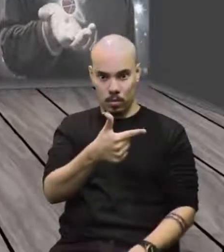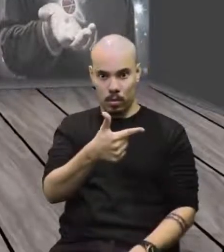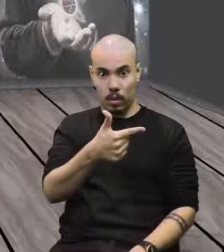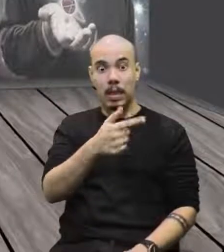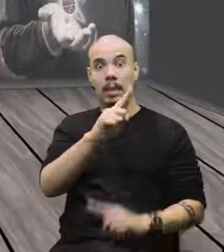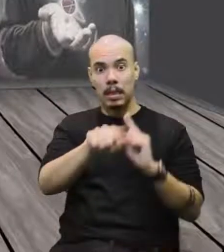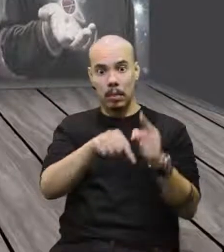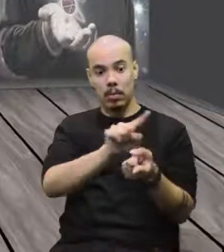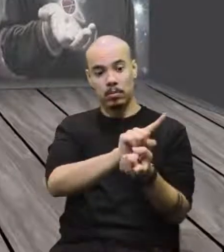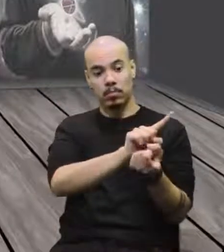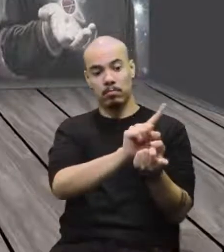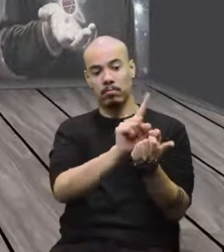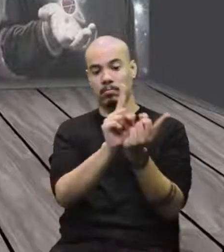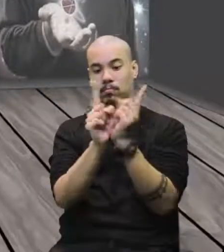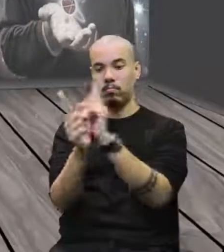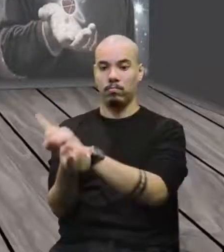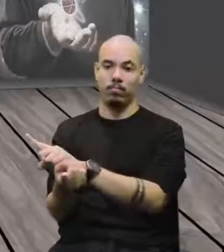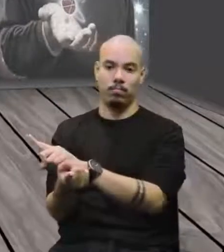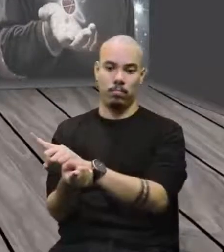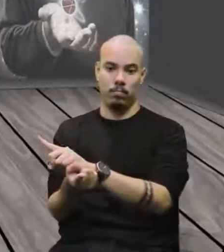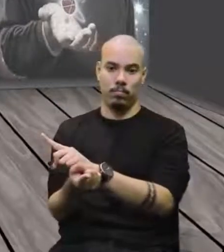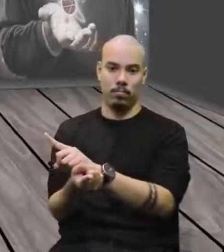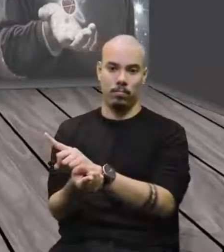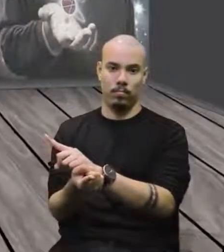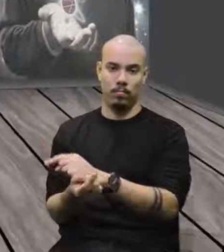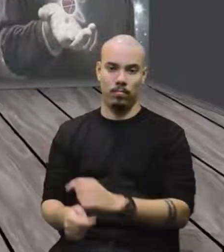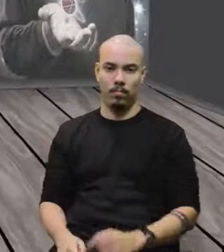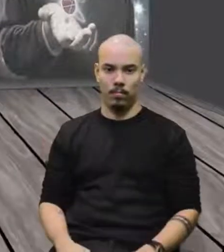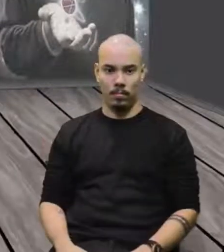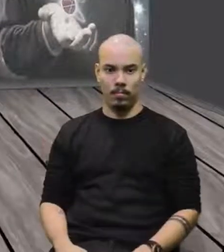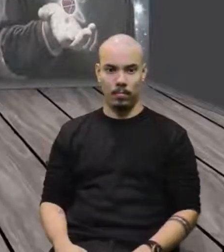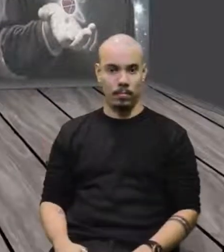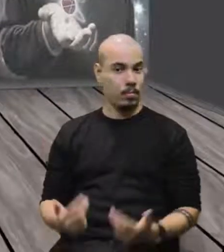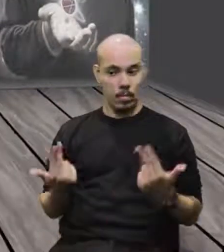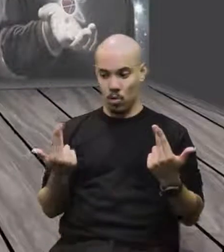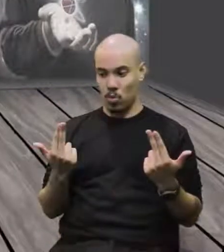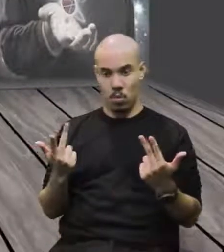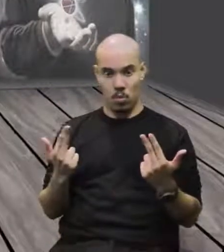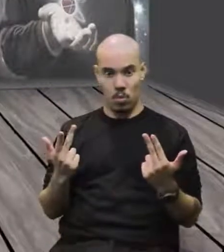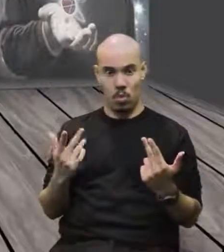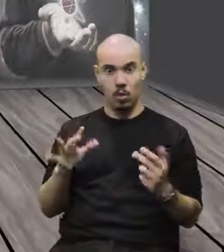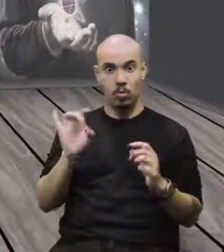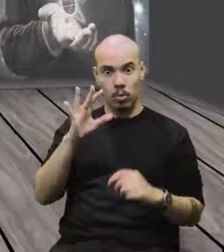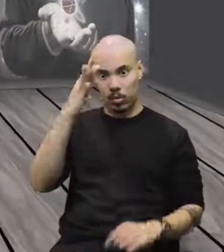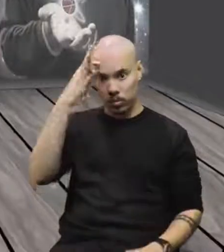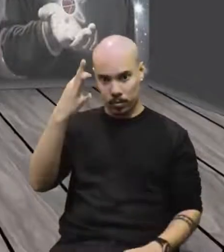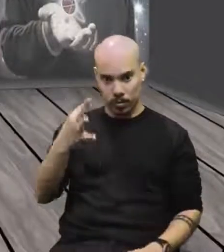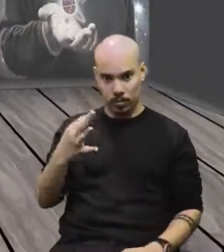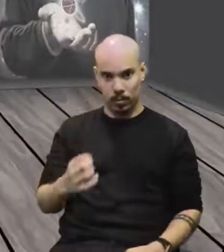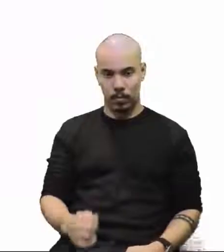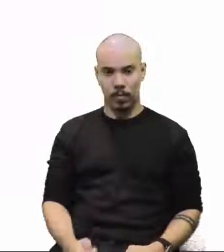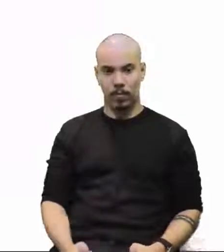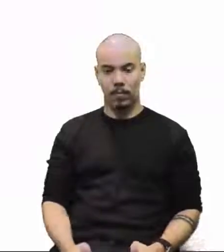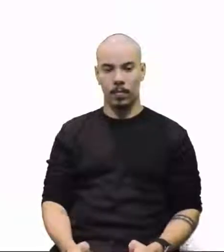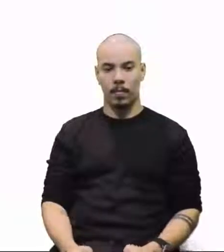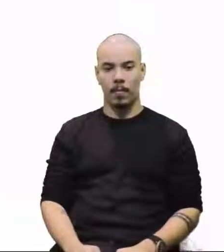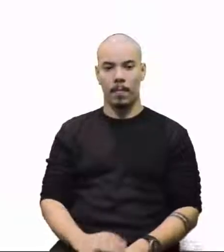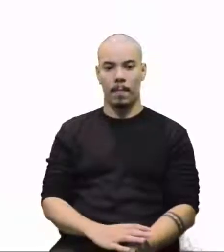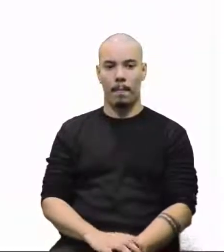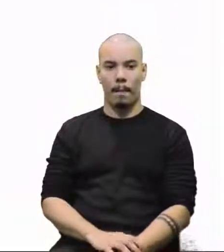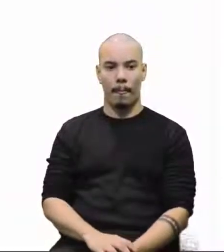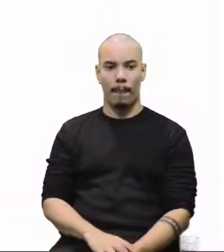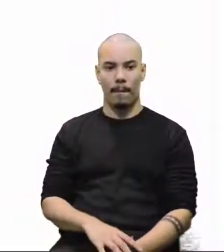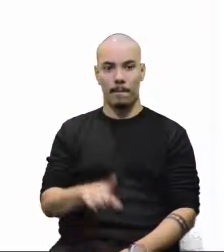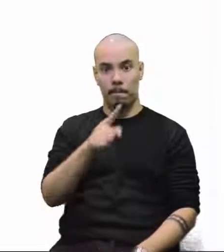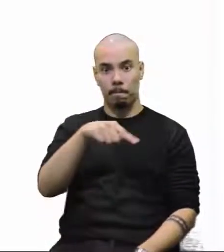depois, o campo magnético B2 afetando a corrente 1. É a mesma coisa. Para entender, né? Tempo, é. Vamos lá. Então, aí só para entender qual